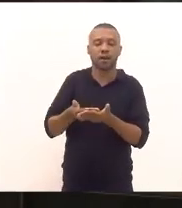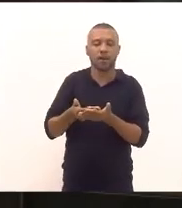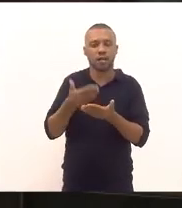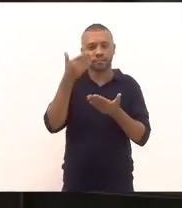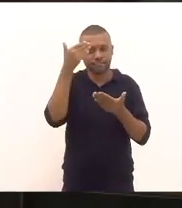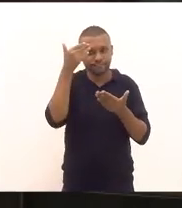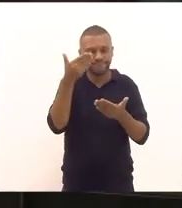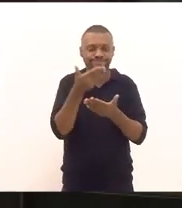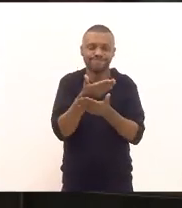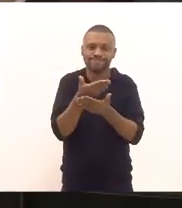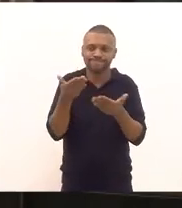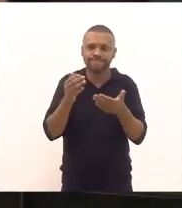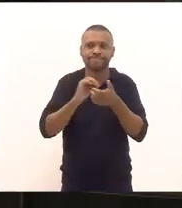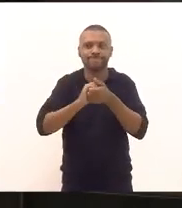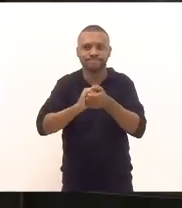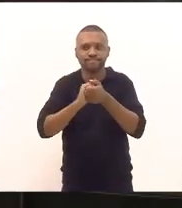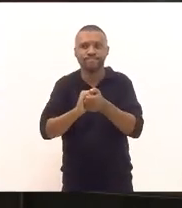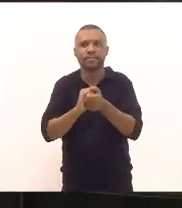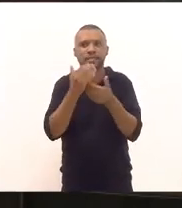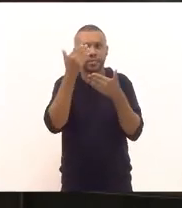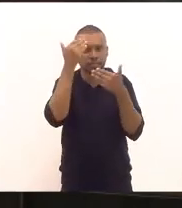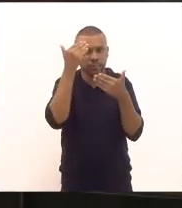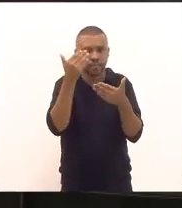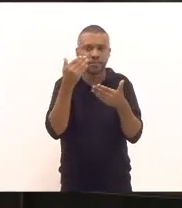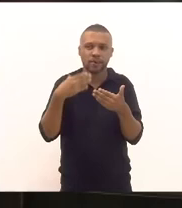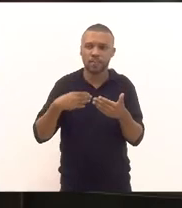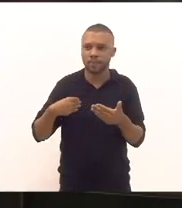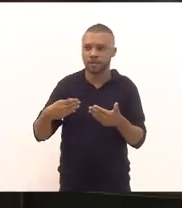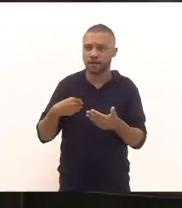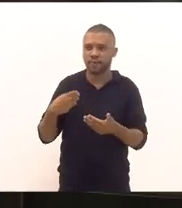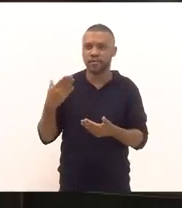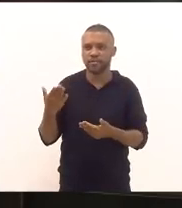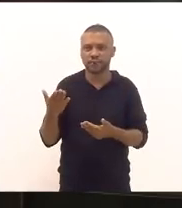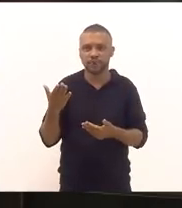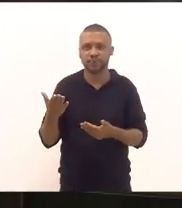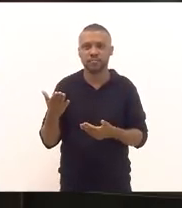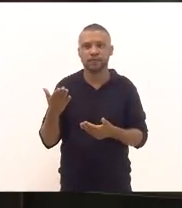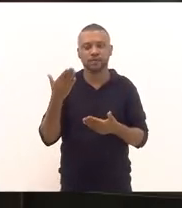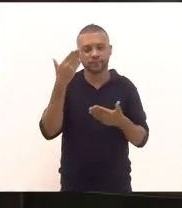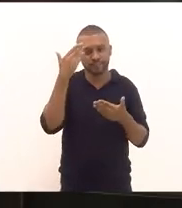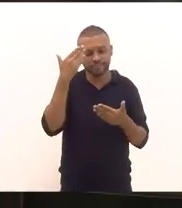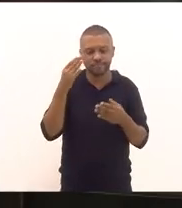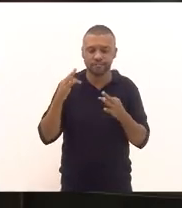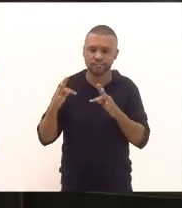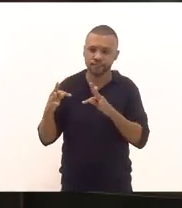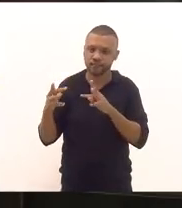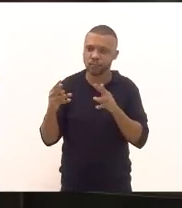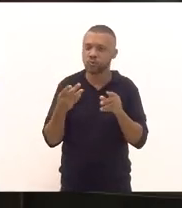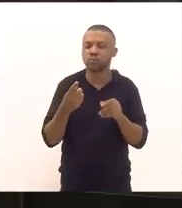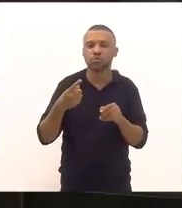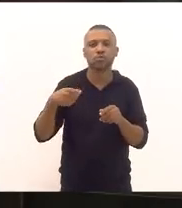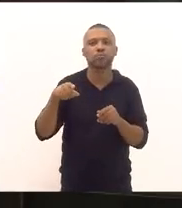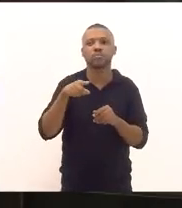agradecer tudo isso agradecer a você meu filho por tudo